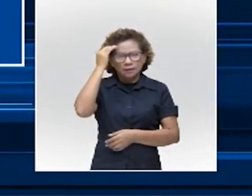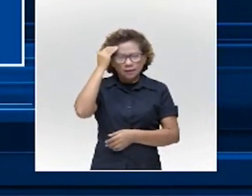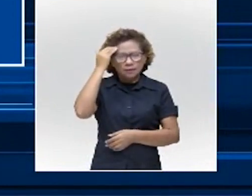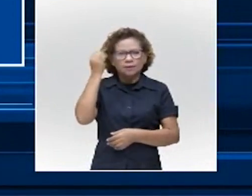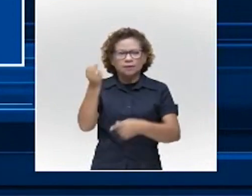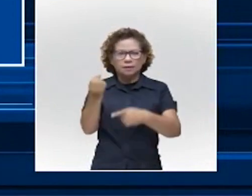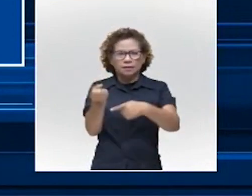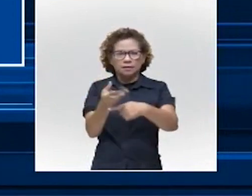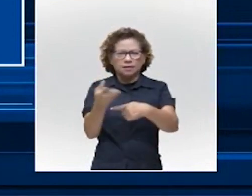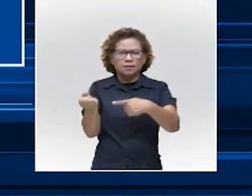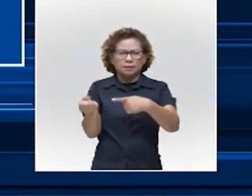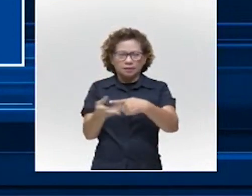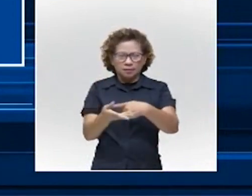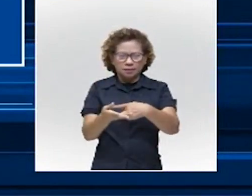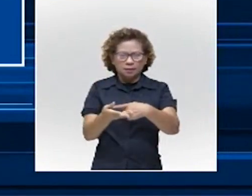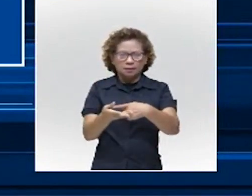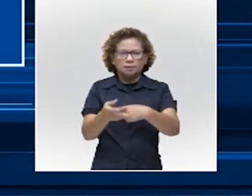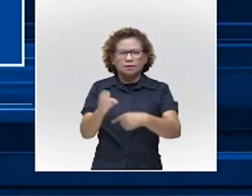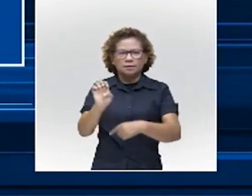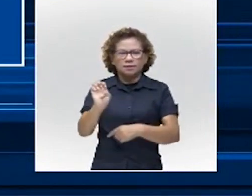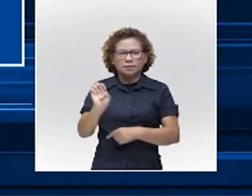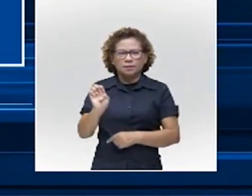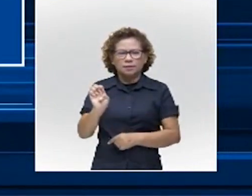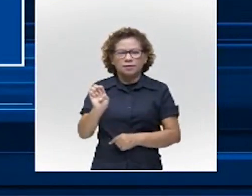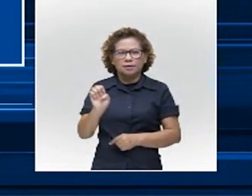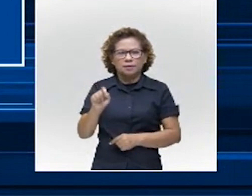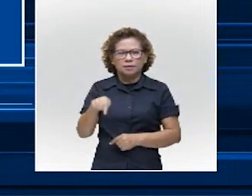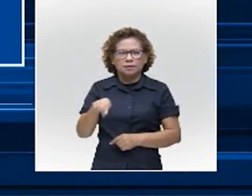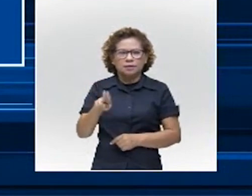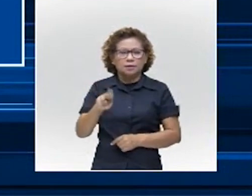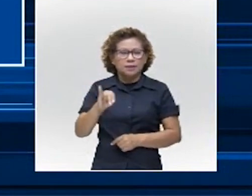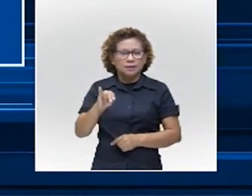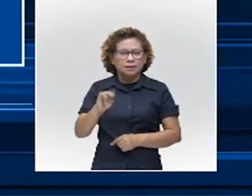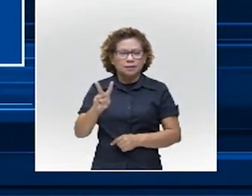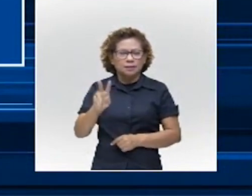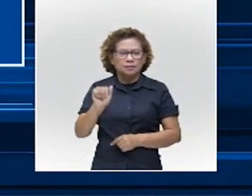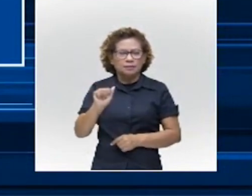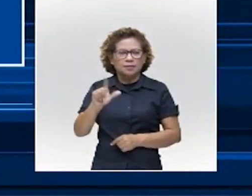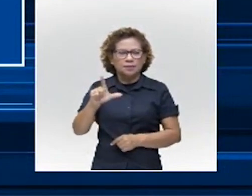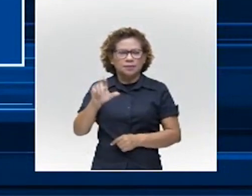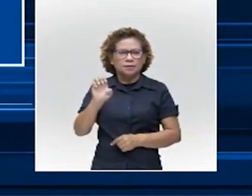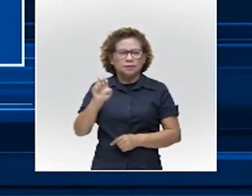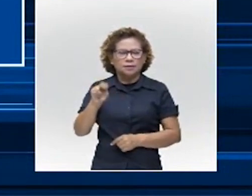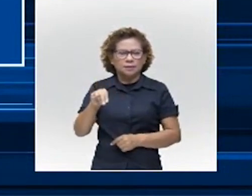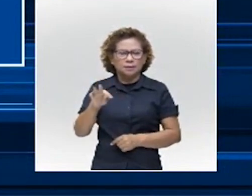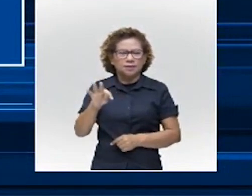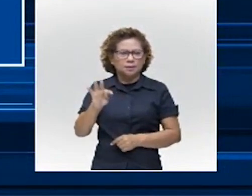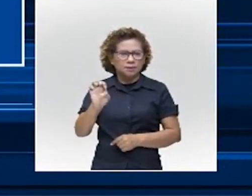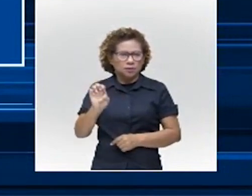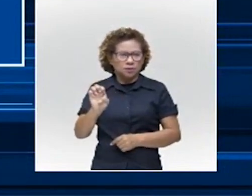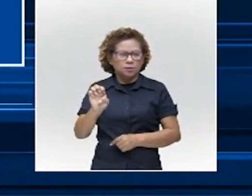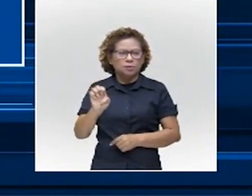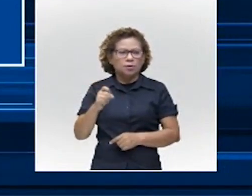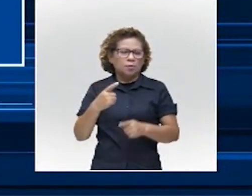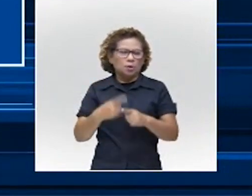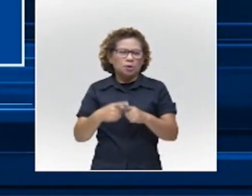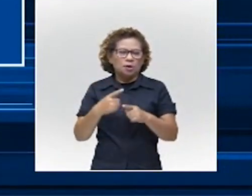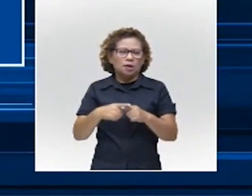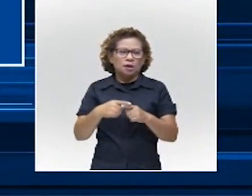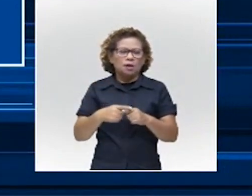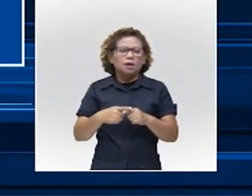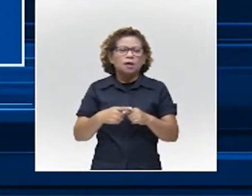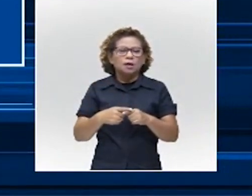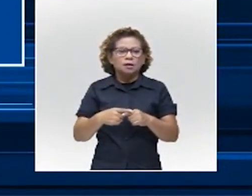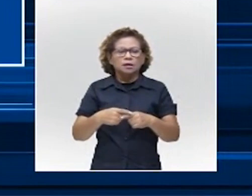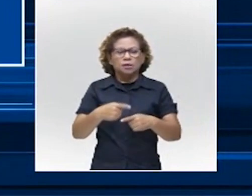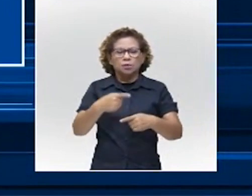frações equivalentes. Então, é a mesma forma da gente poder entender a simplificação, né? Então,